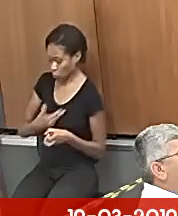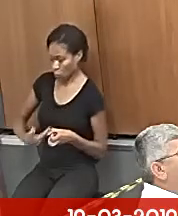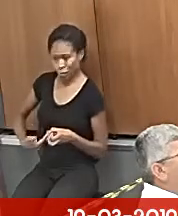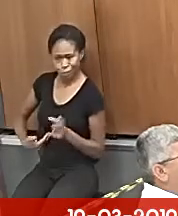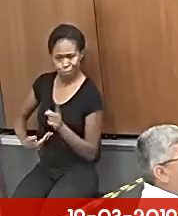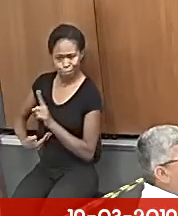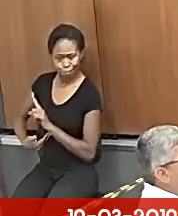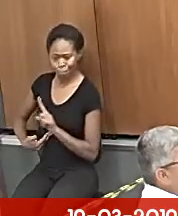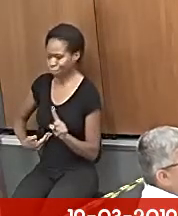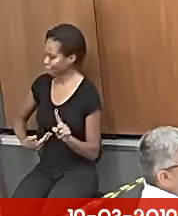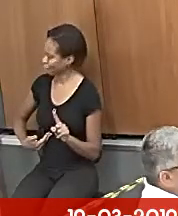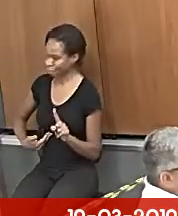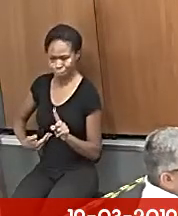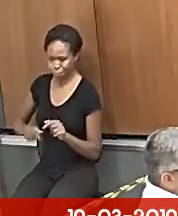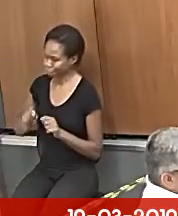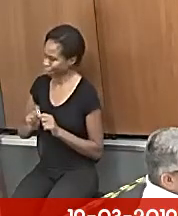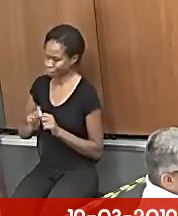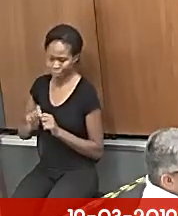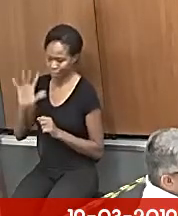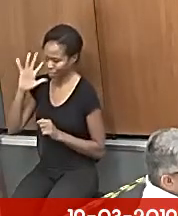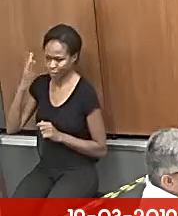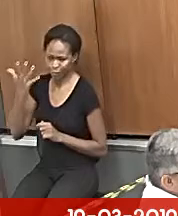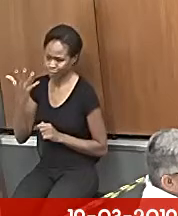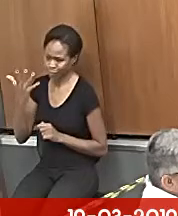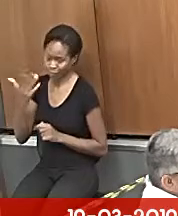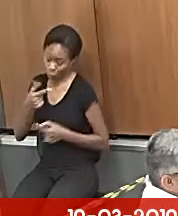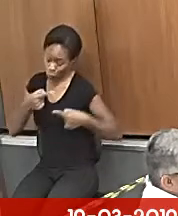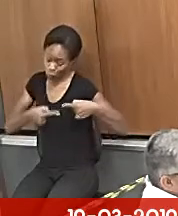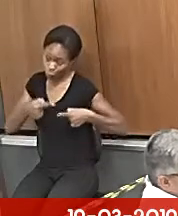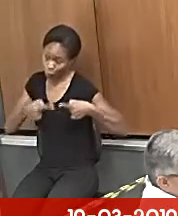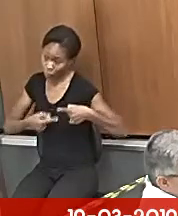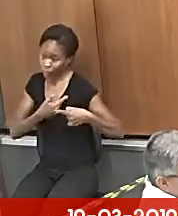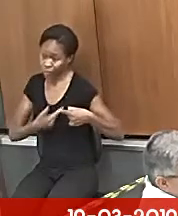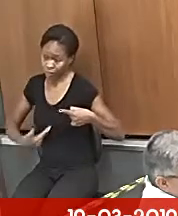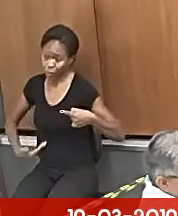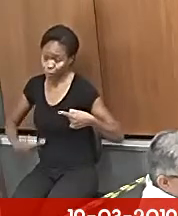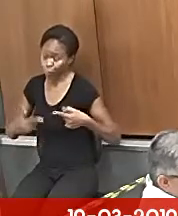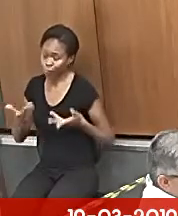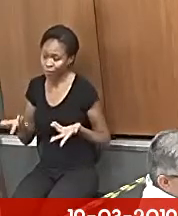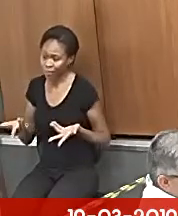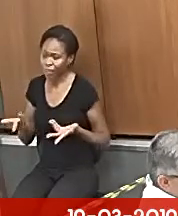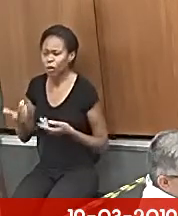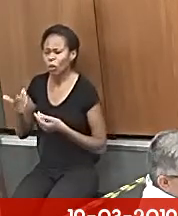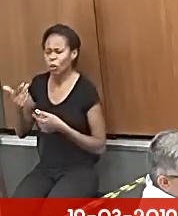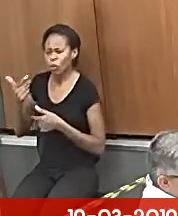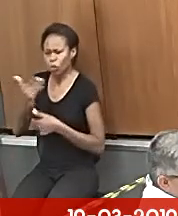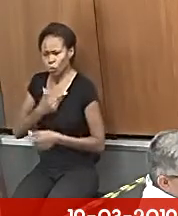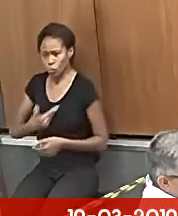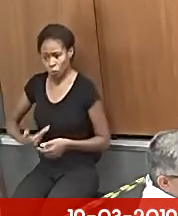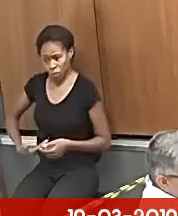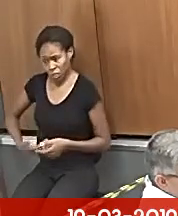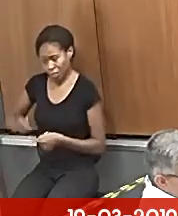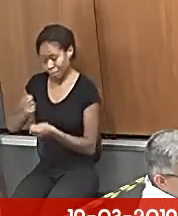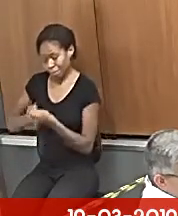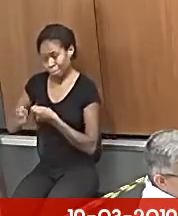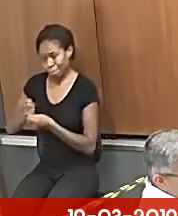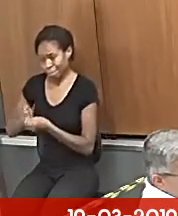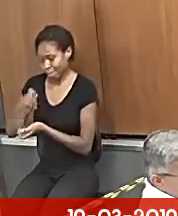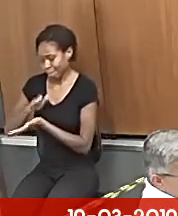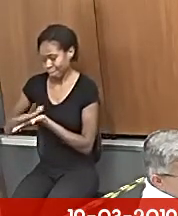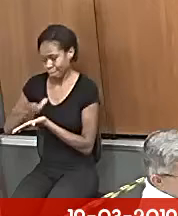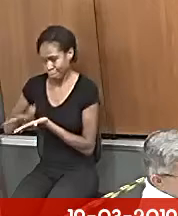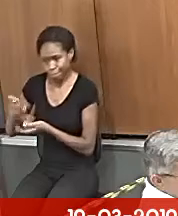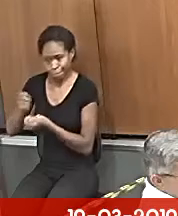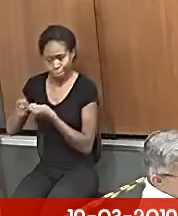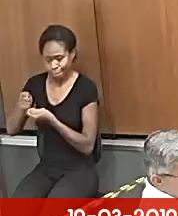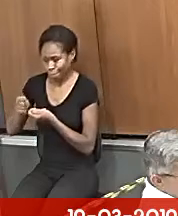do governo que tenha ido para uma linha de austeridade de contenção de gastos essa é a sua bandeira então essa